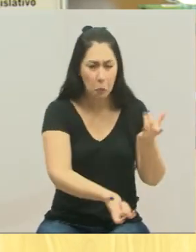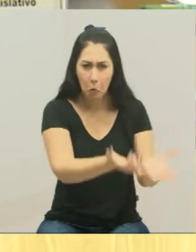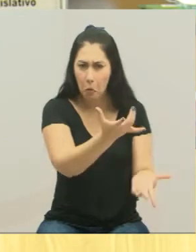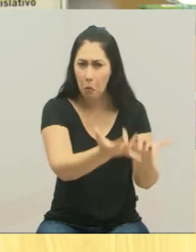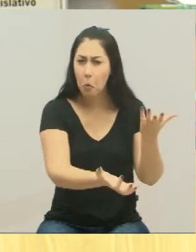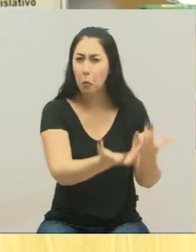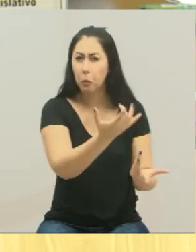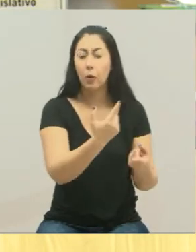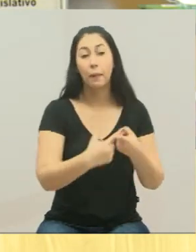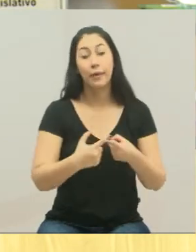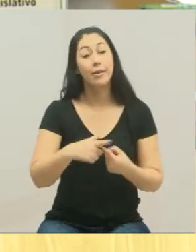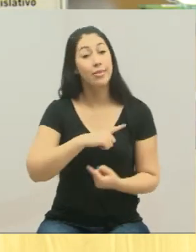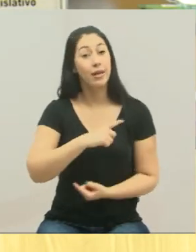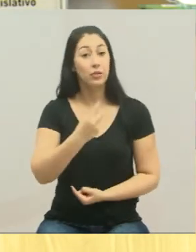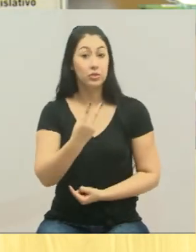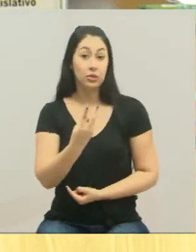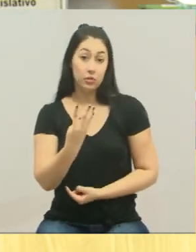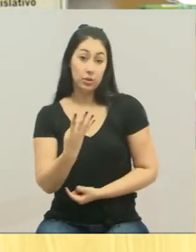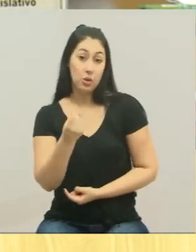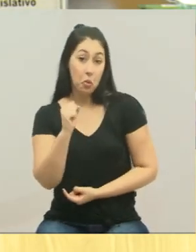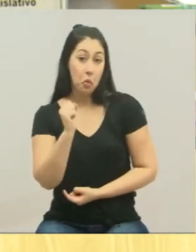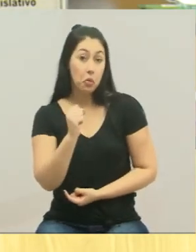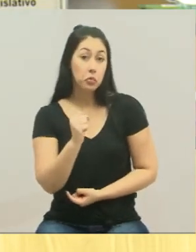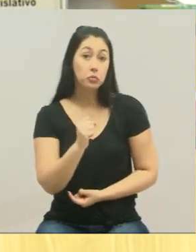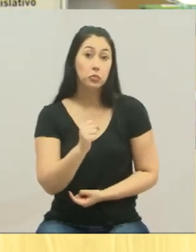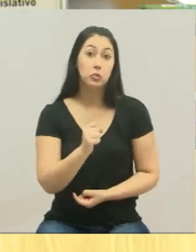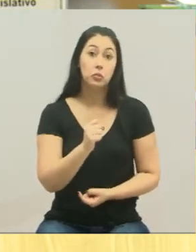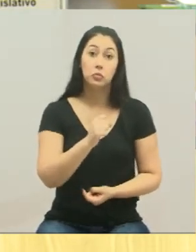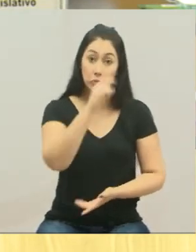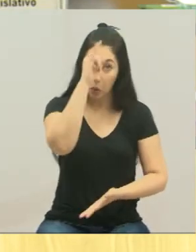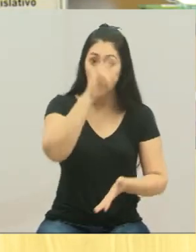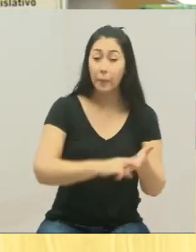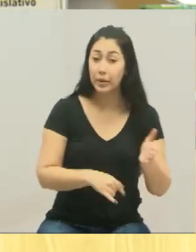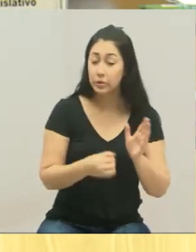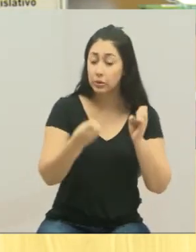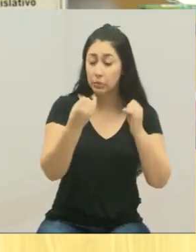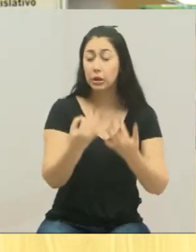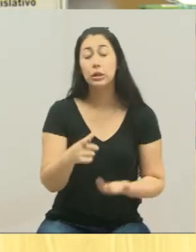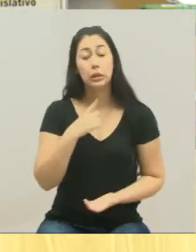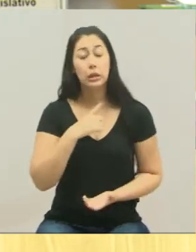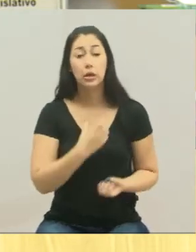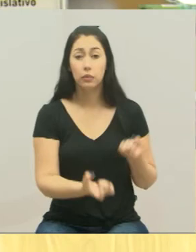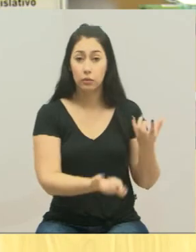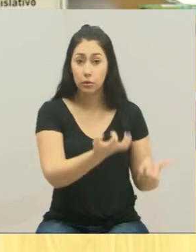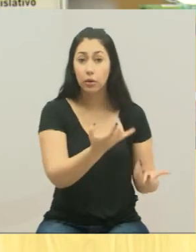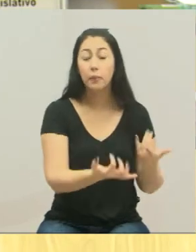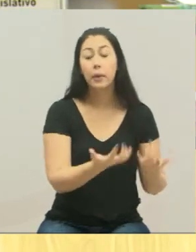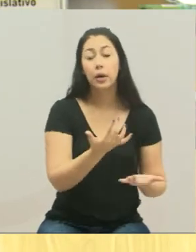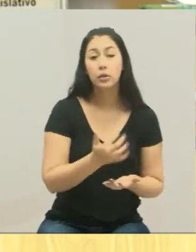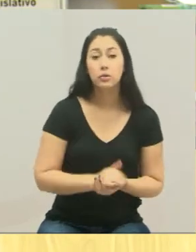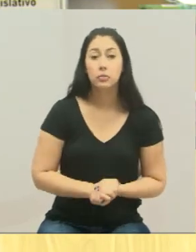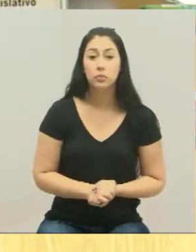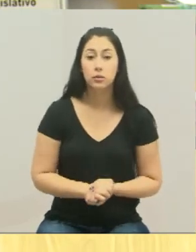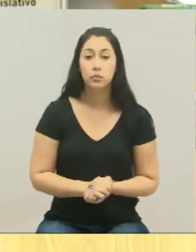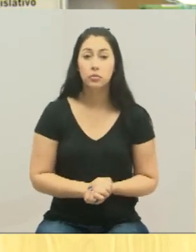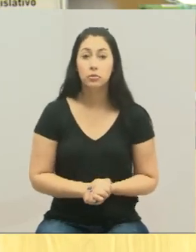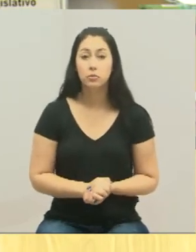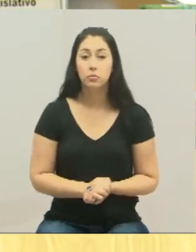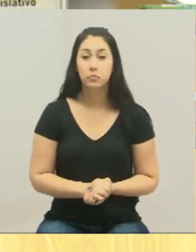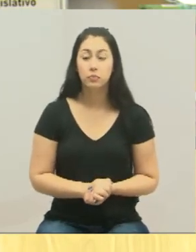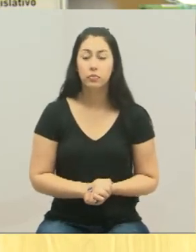aos 248 registros de queimadas no nosso município? Caso não houve atendimento à lei sancionada em março de 2017,